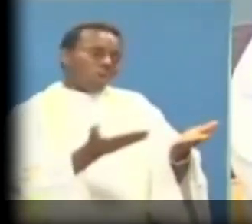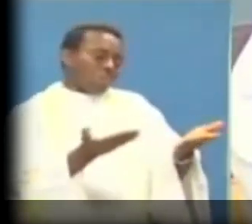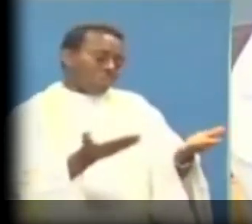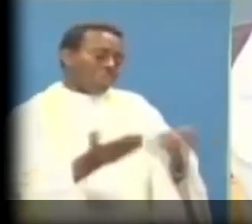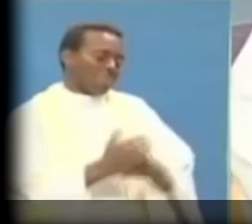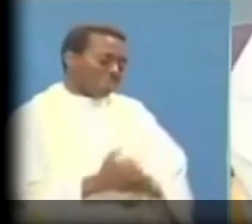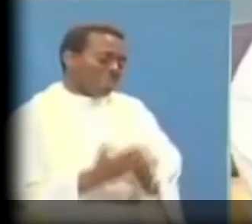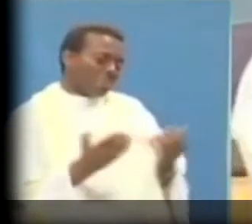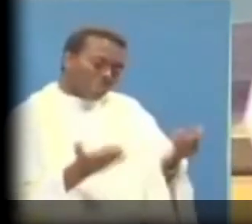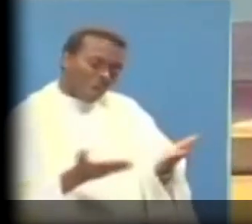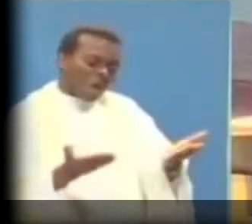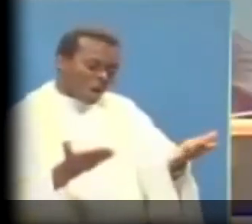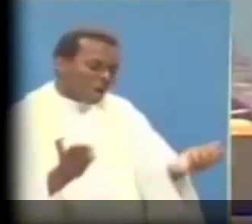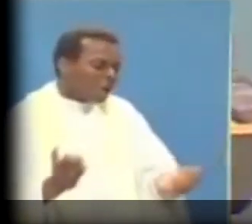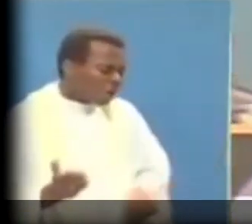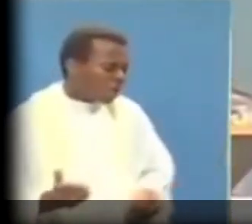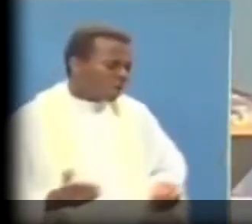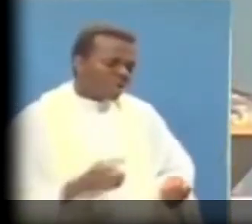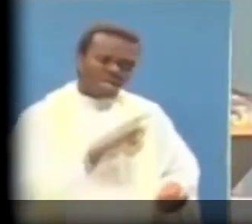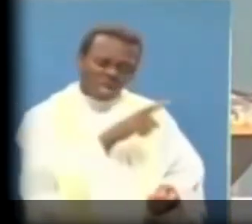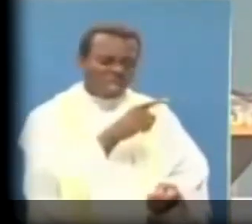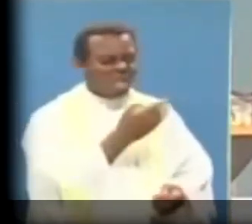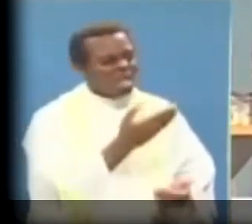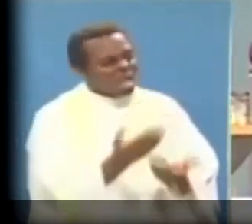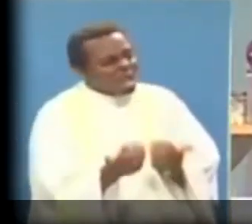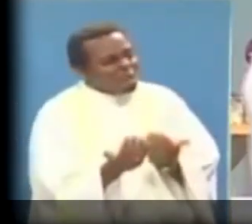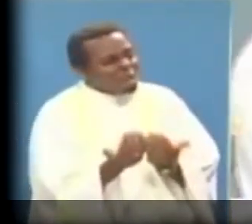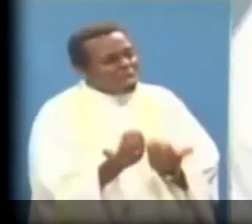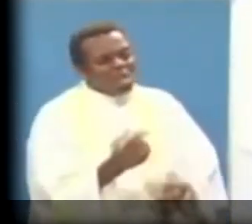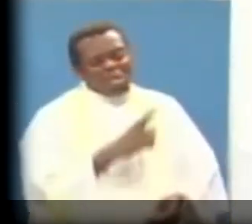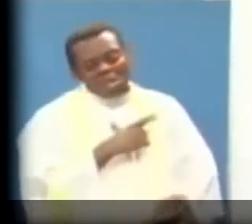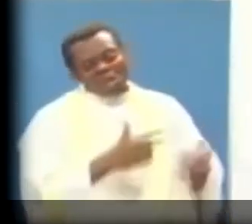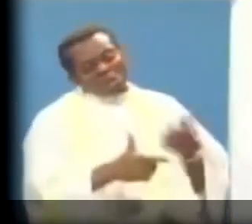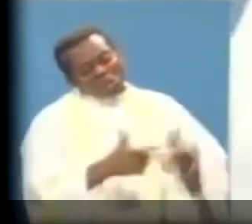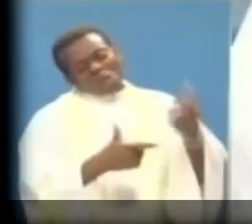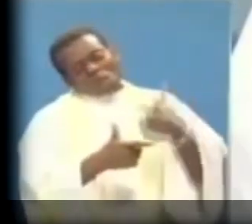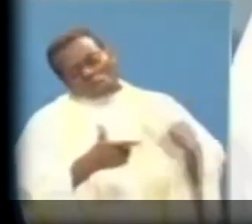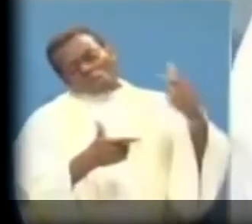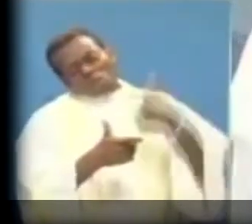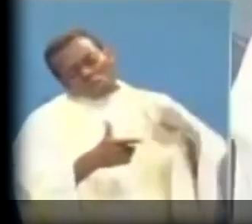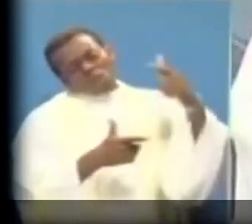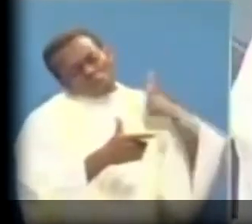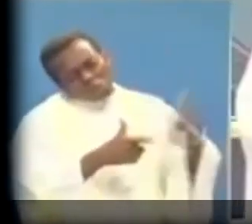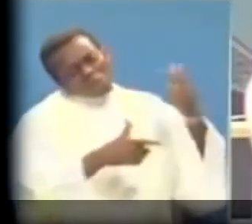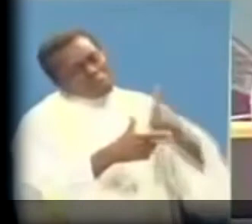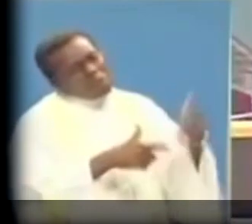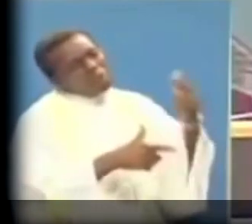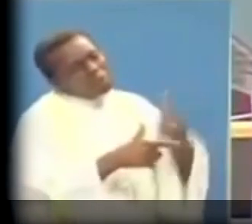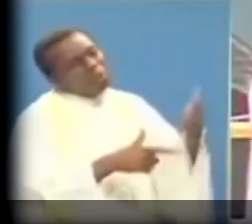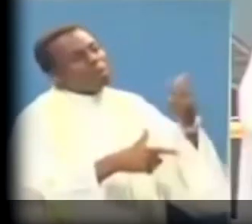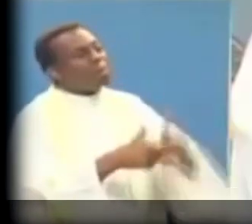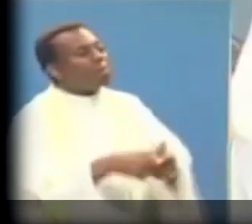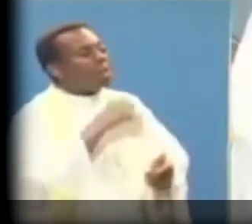problemas a mãe desse rapaz hoje sofre muito com um câncer